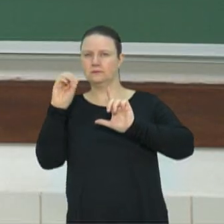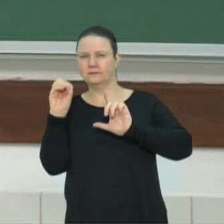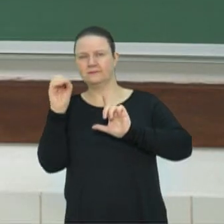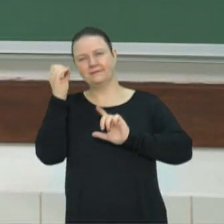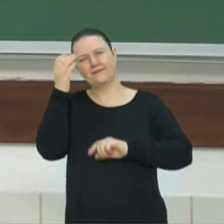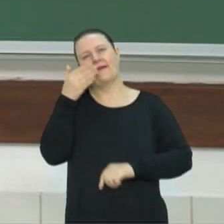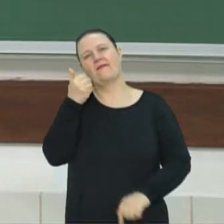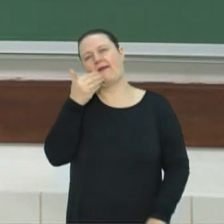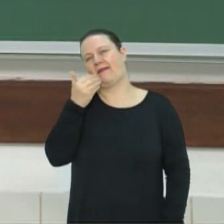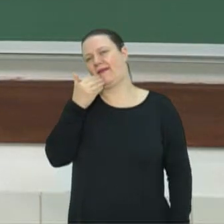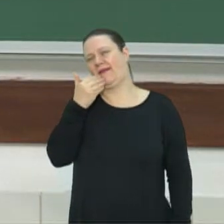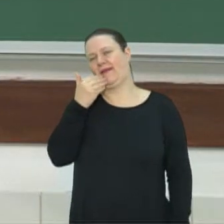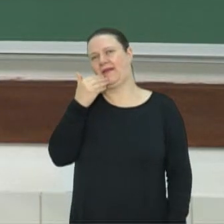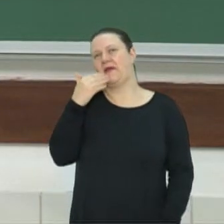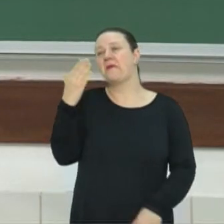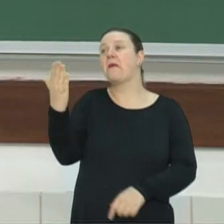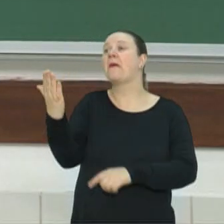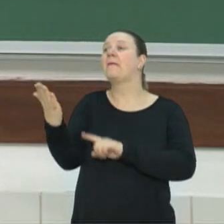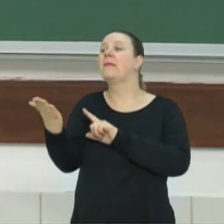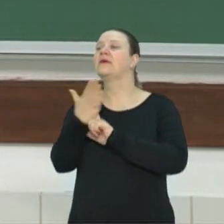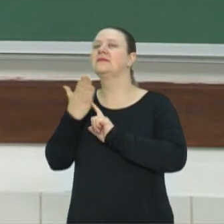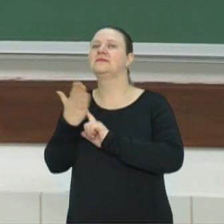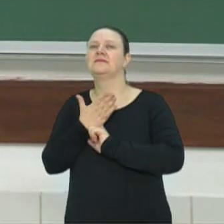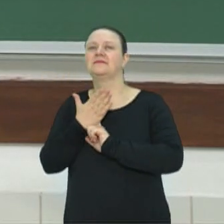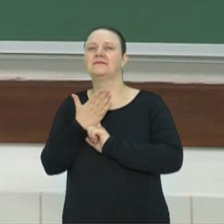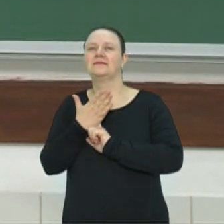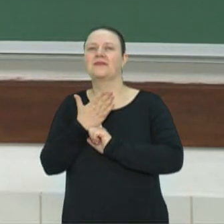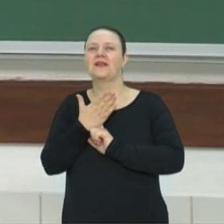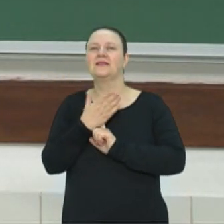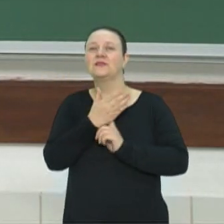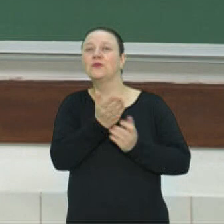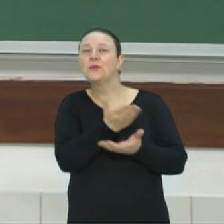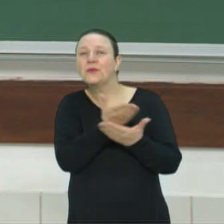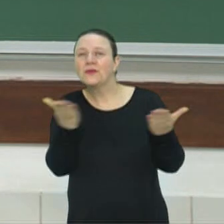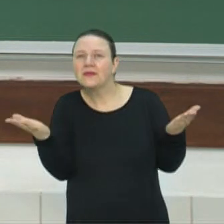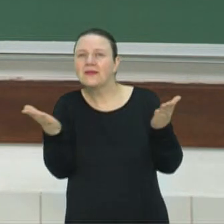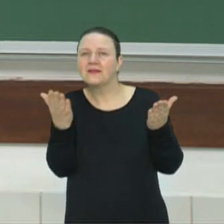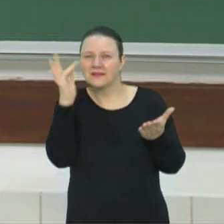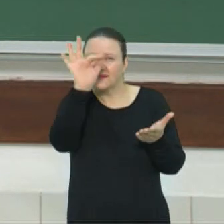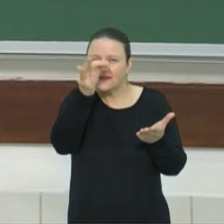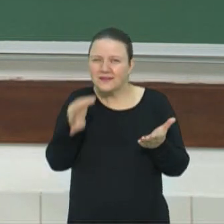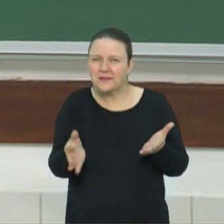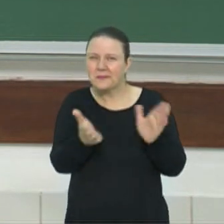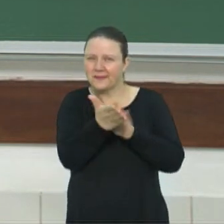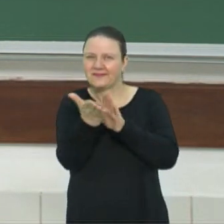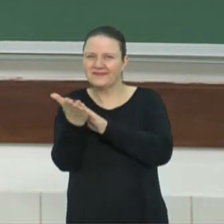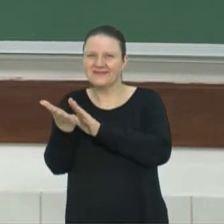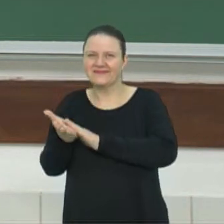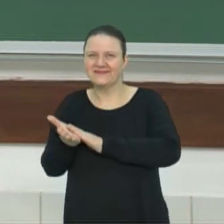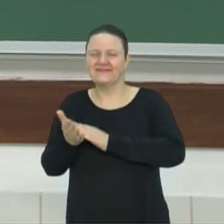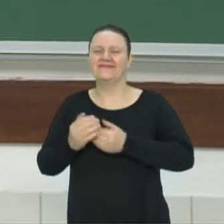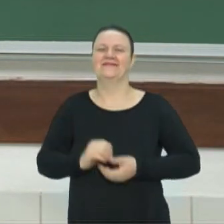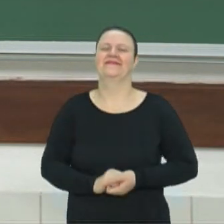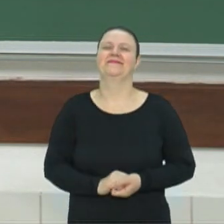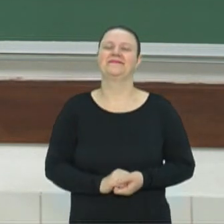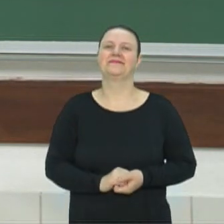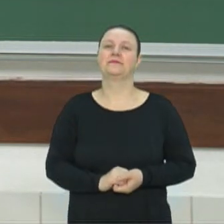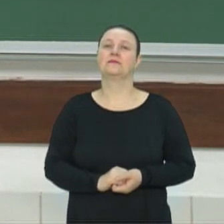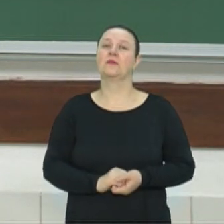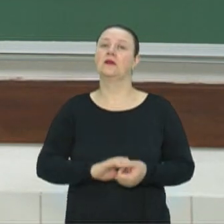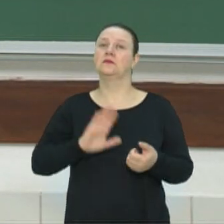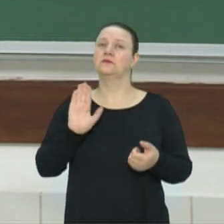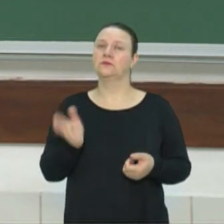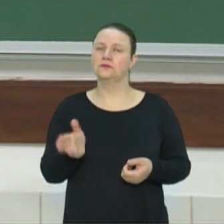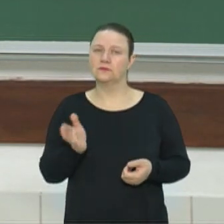né, pessoal? Tava ali na cara já. Então, para quem acertou, meus parabéns. Felicitações. Já que